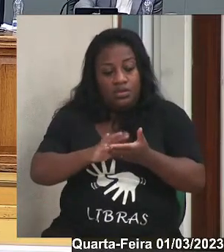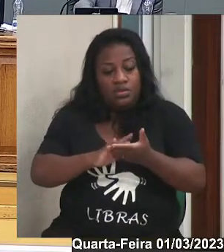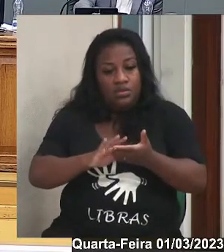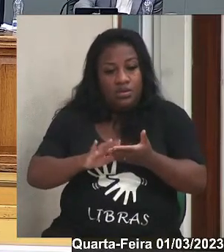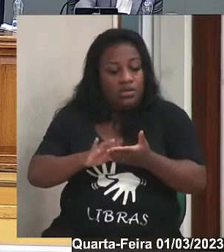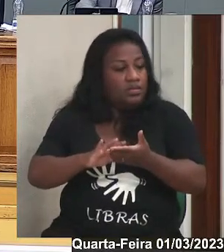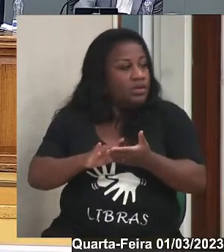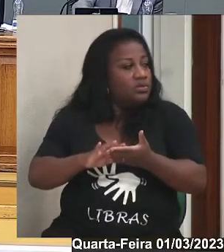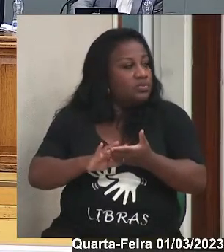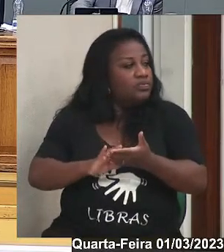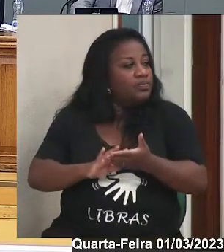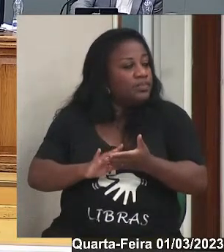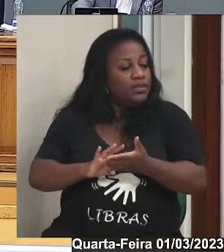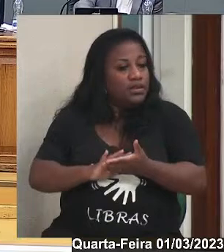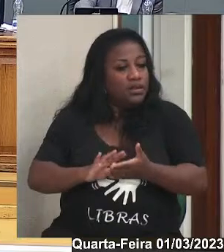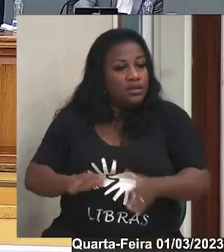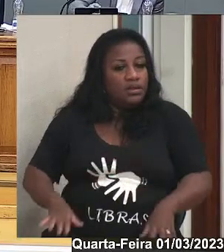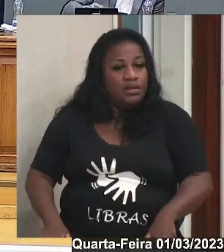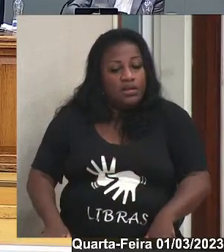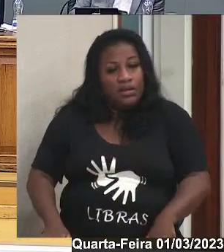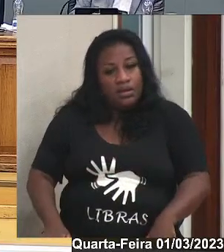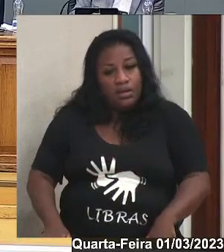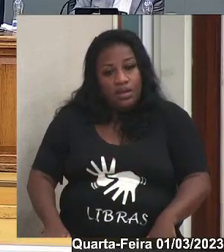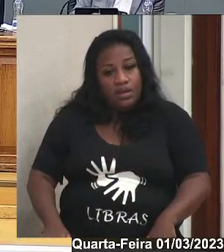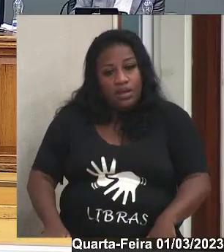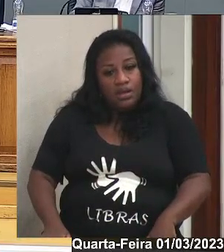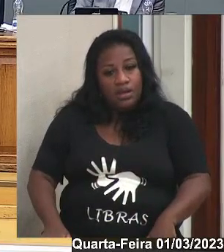forma eletrônica.